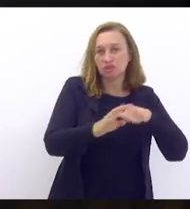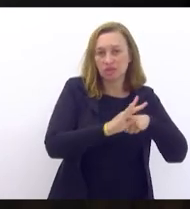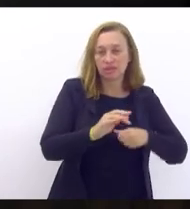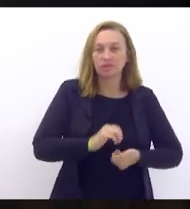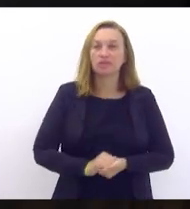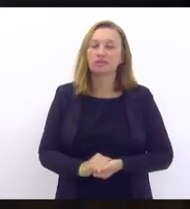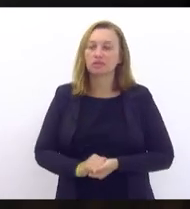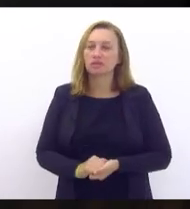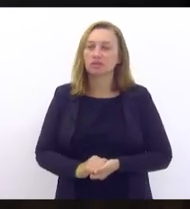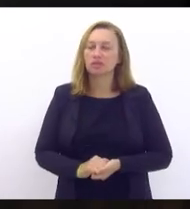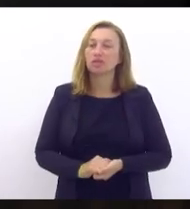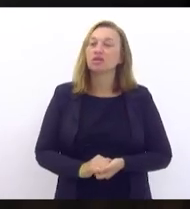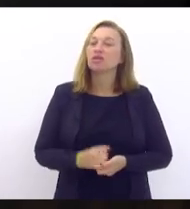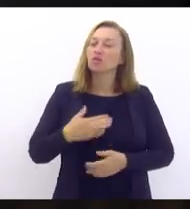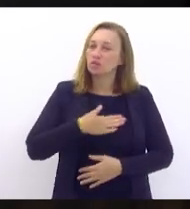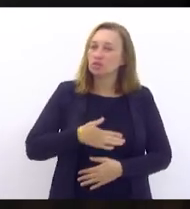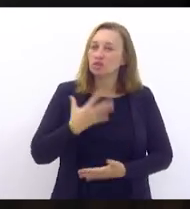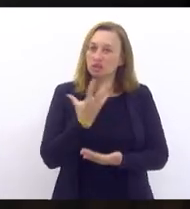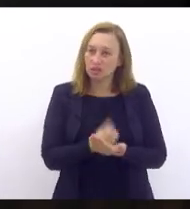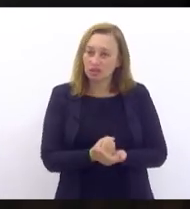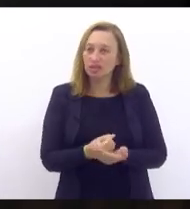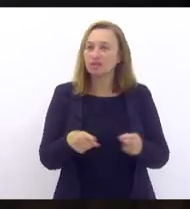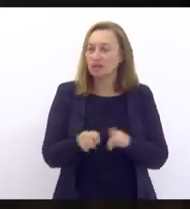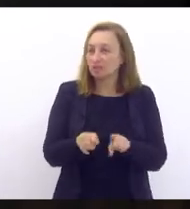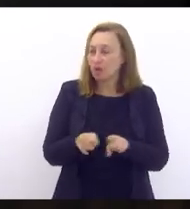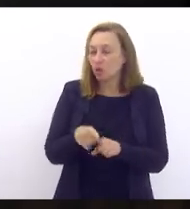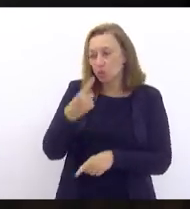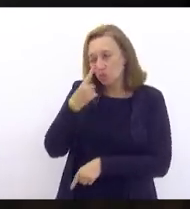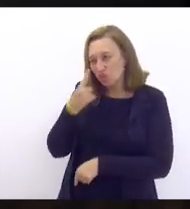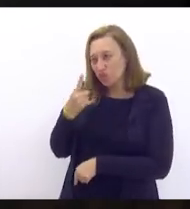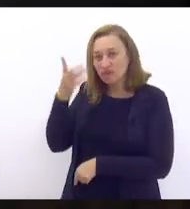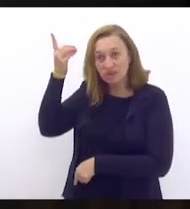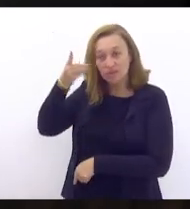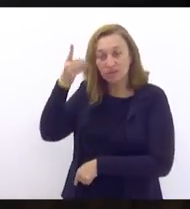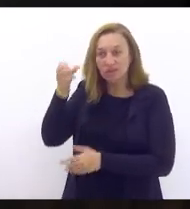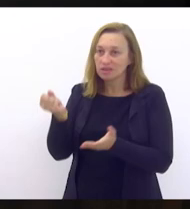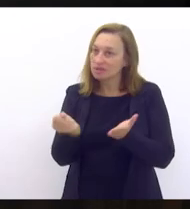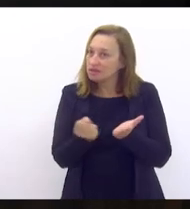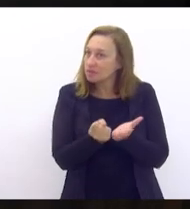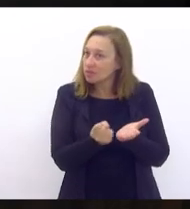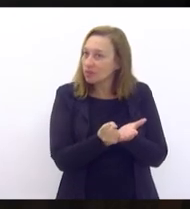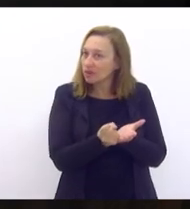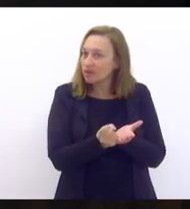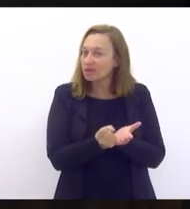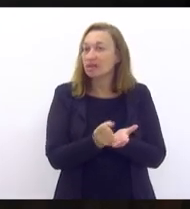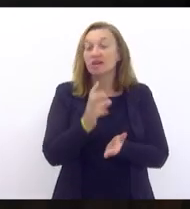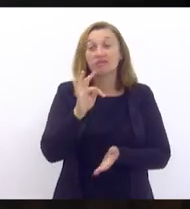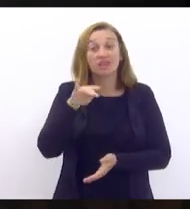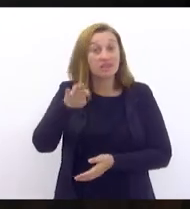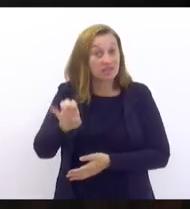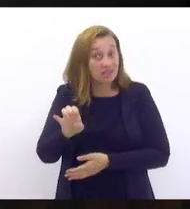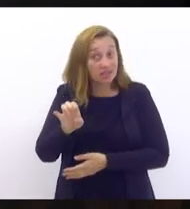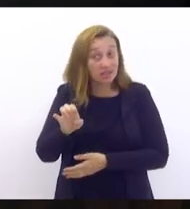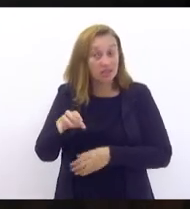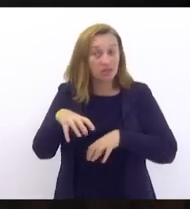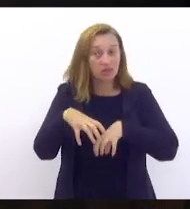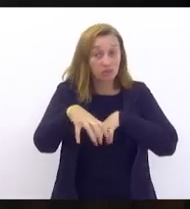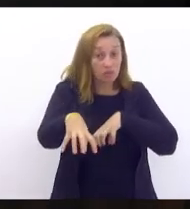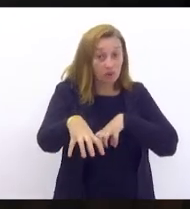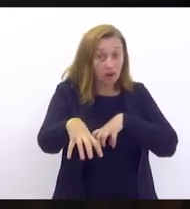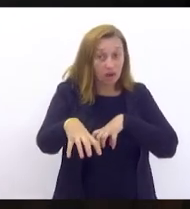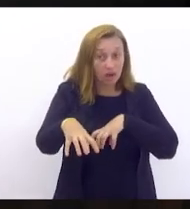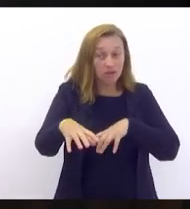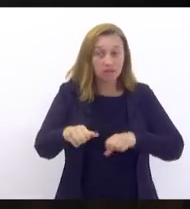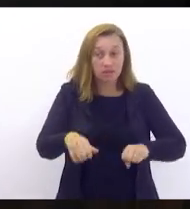técnicas. Eu gostaria de registrar que também estou vendo o deputado Samuel Malafaia aqui, Franciane, online,